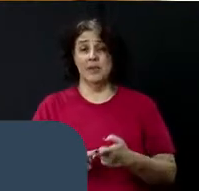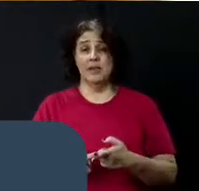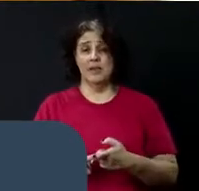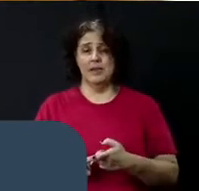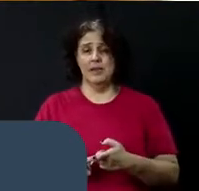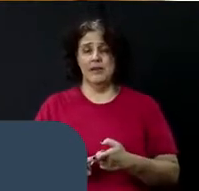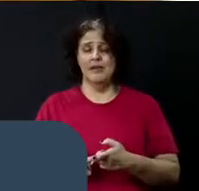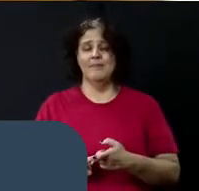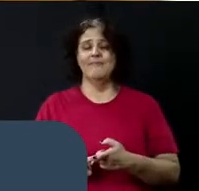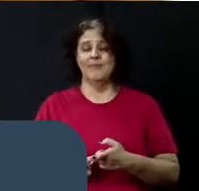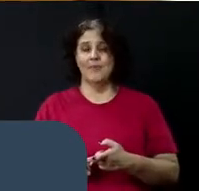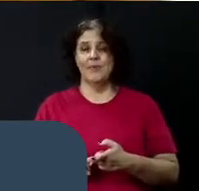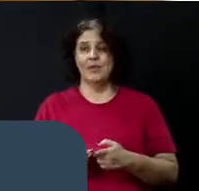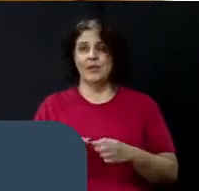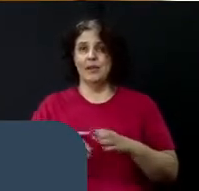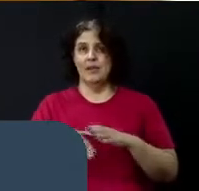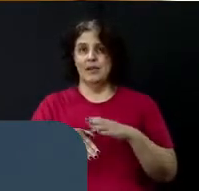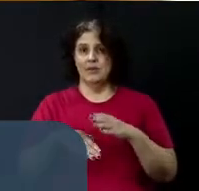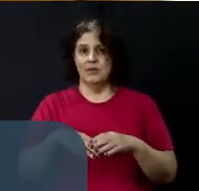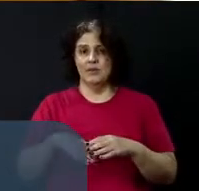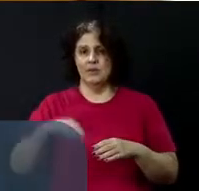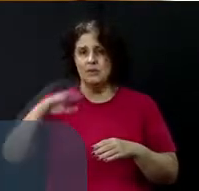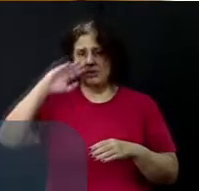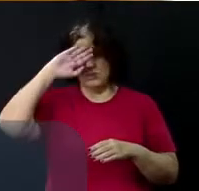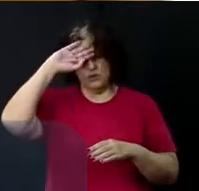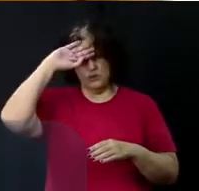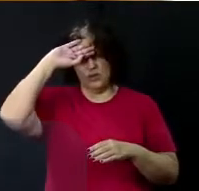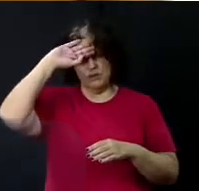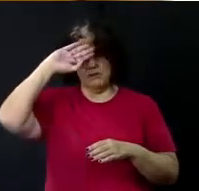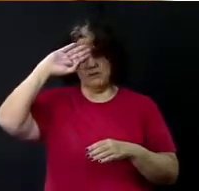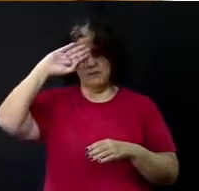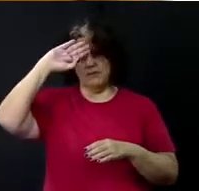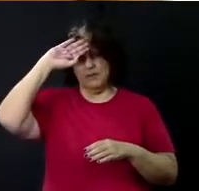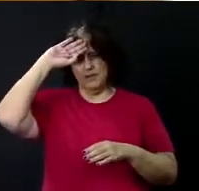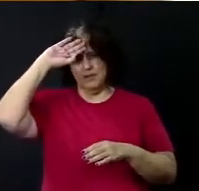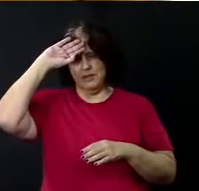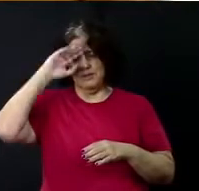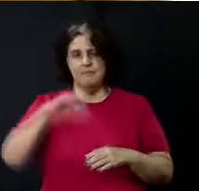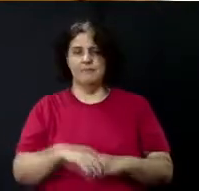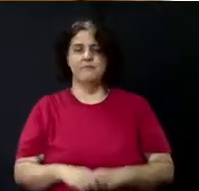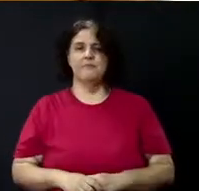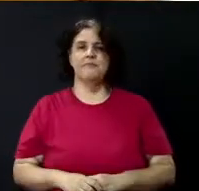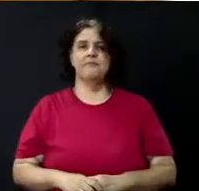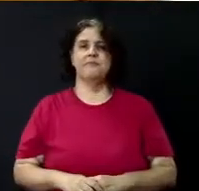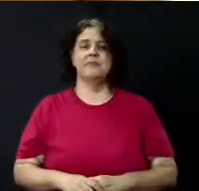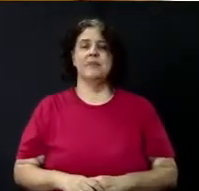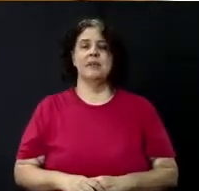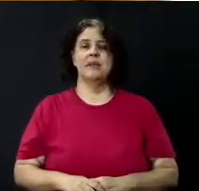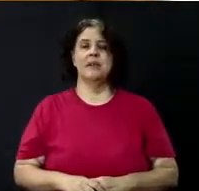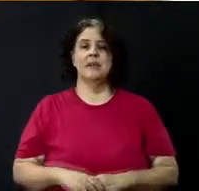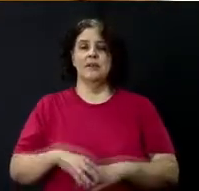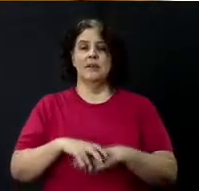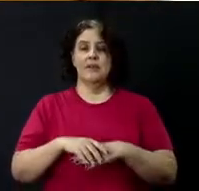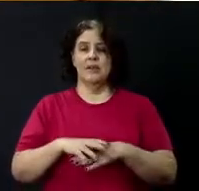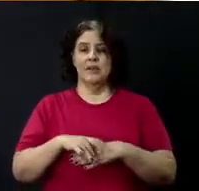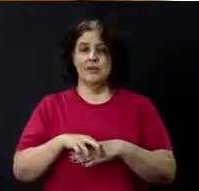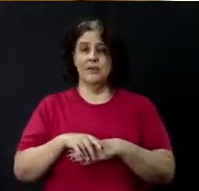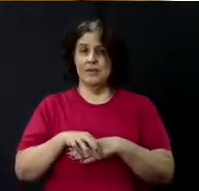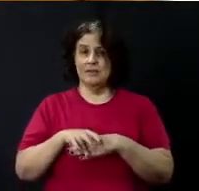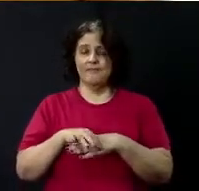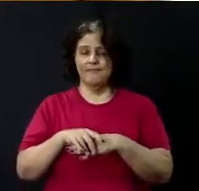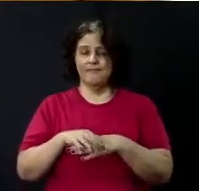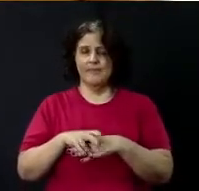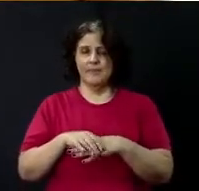queda lá do Éden. Toda a humanidade é pecadora, e toda a humanidade morre,